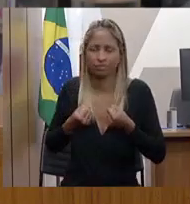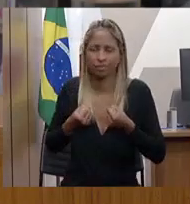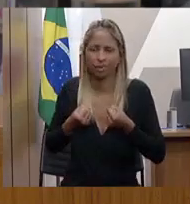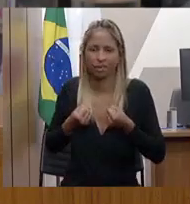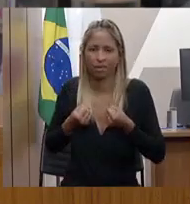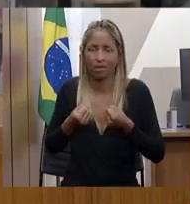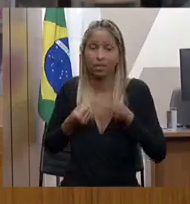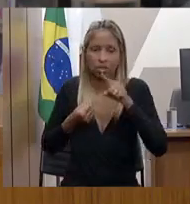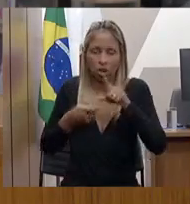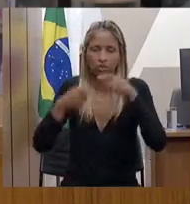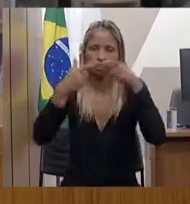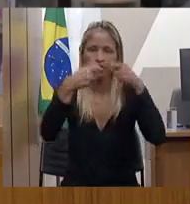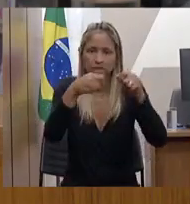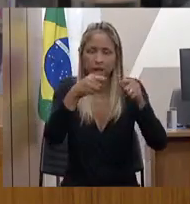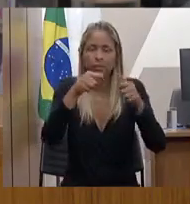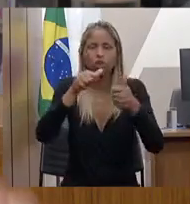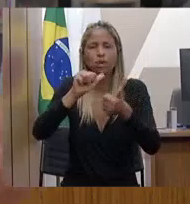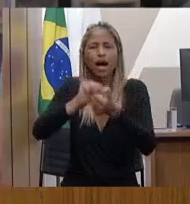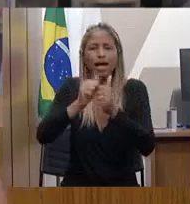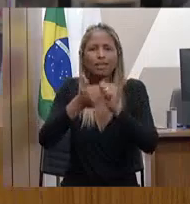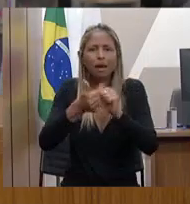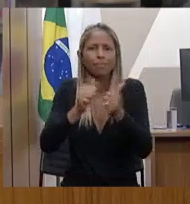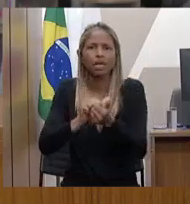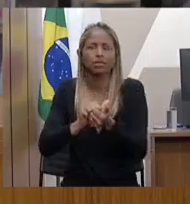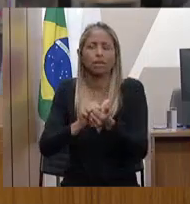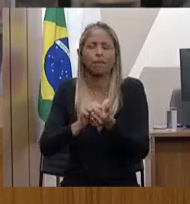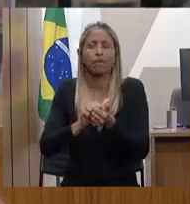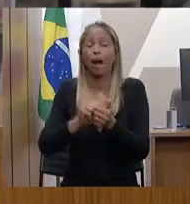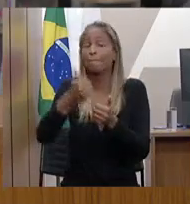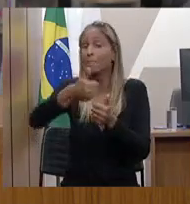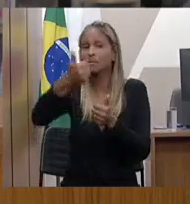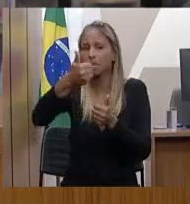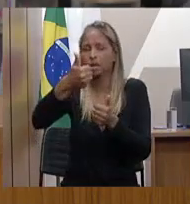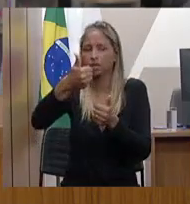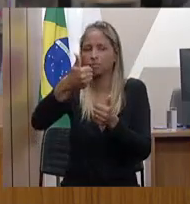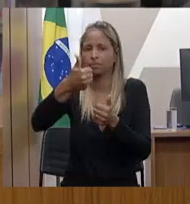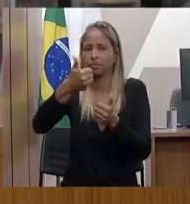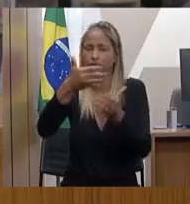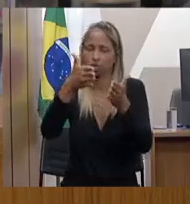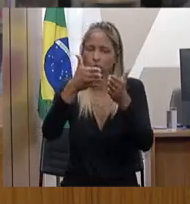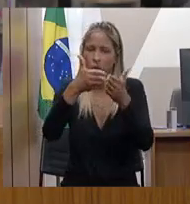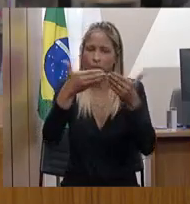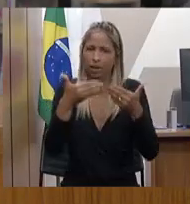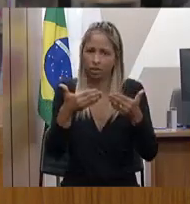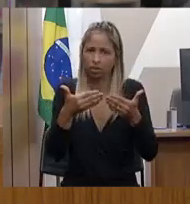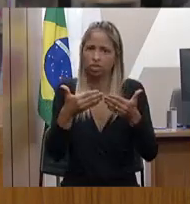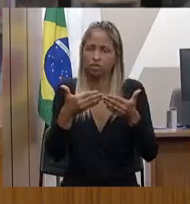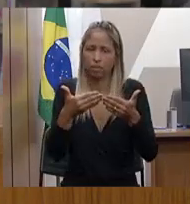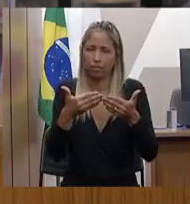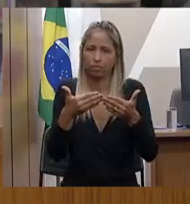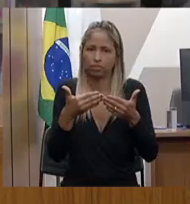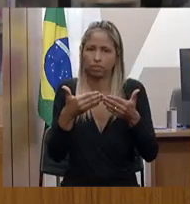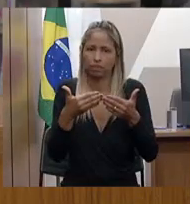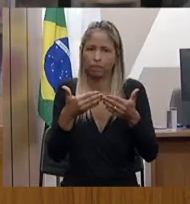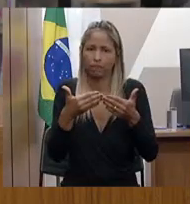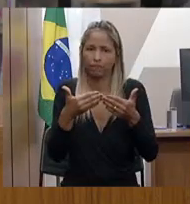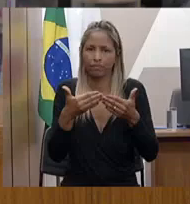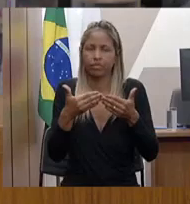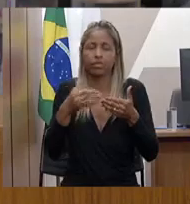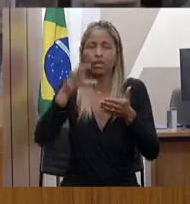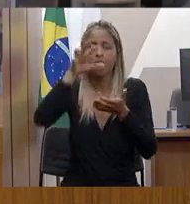então nós precisamos uma reestruturação mas a primeira questão que a gente pede é Salve o cereste